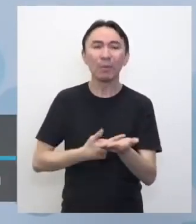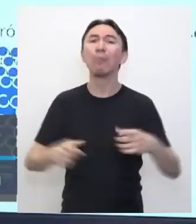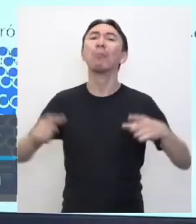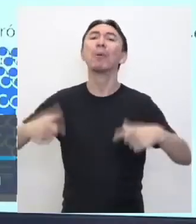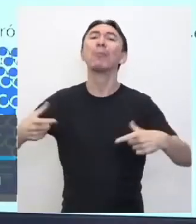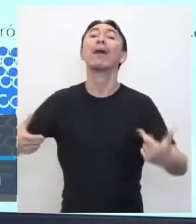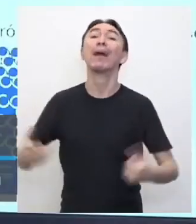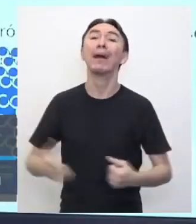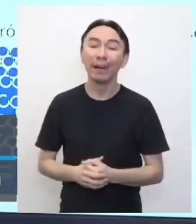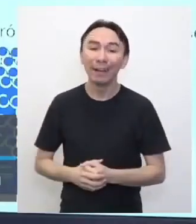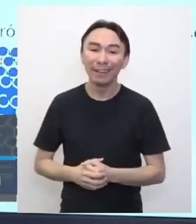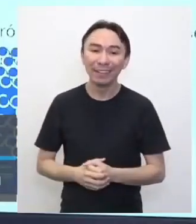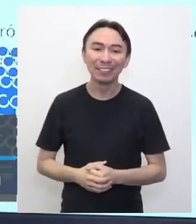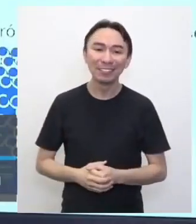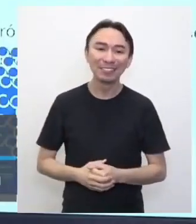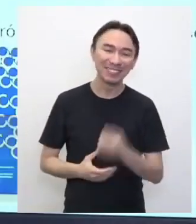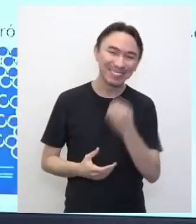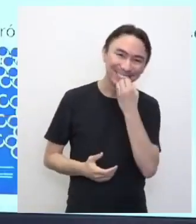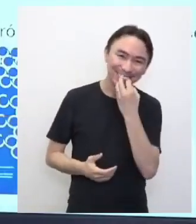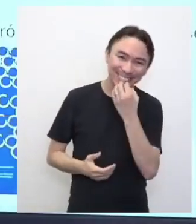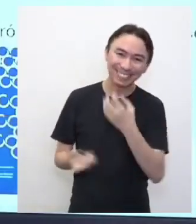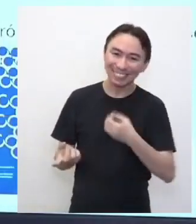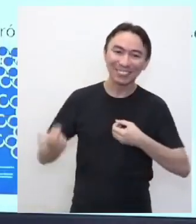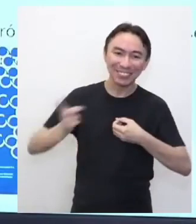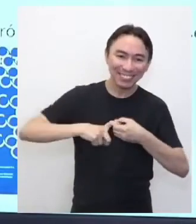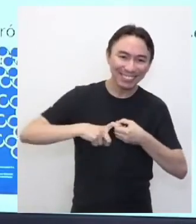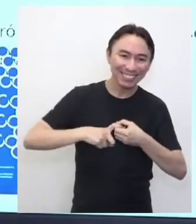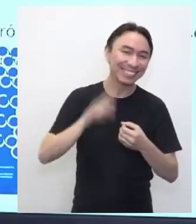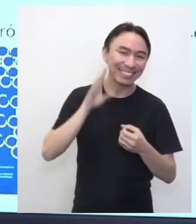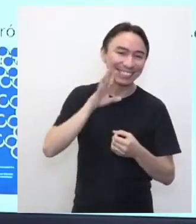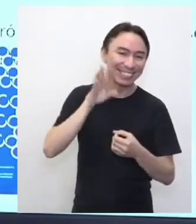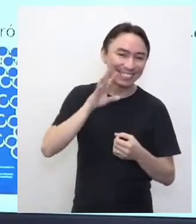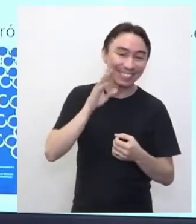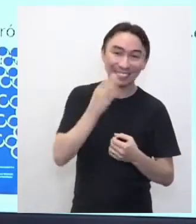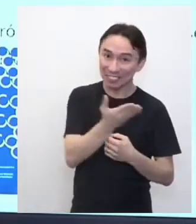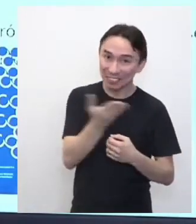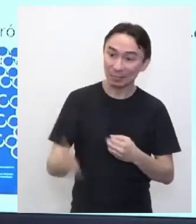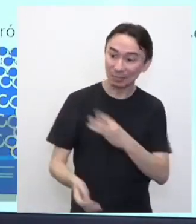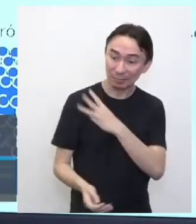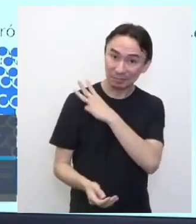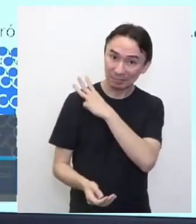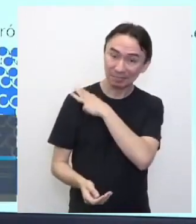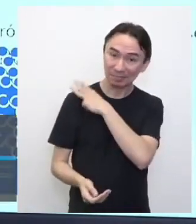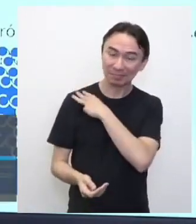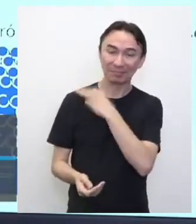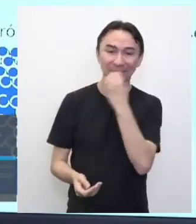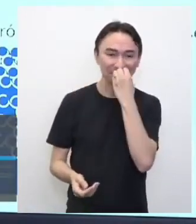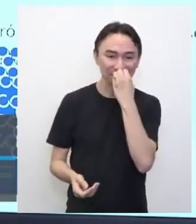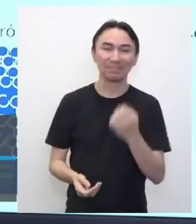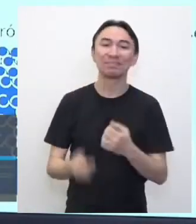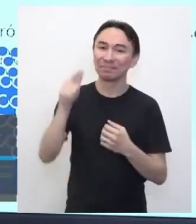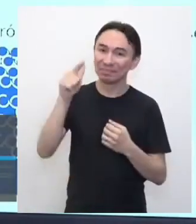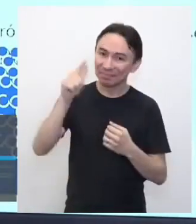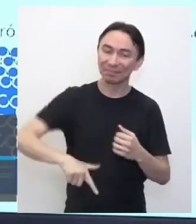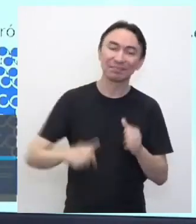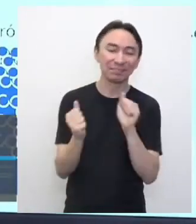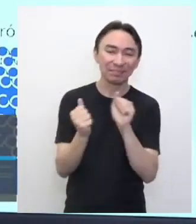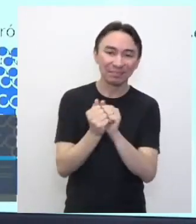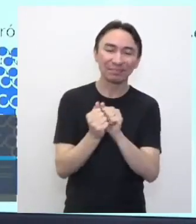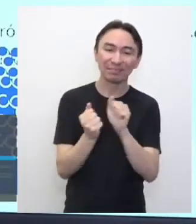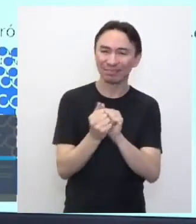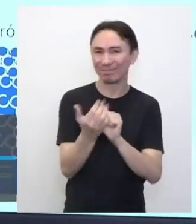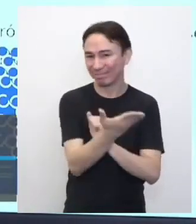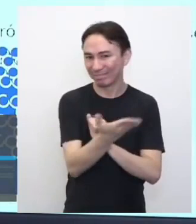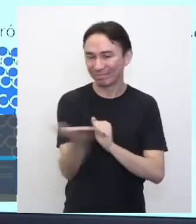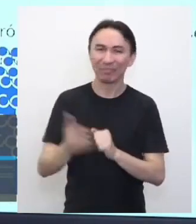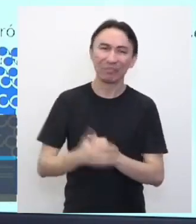Mauro? Professora Tayana, legal estar de volta aqui. Tudo bem com vocês, pessoal? Pessoal da terceira série do ensino médio aqui mais uma vez. Bem-vindos à nossa aula. Você que estava